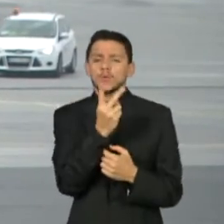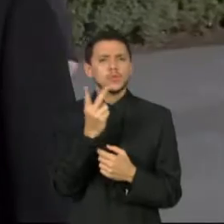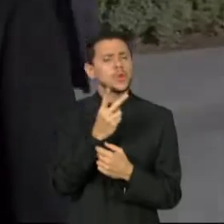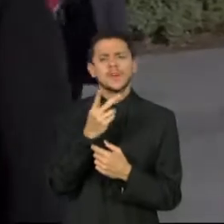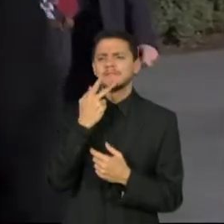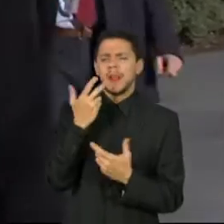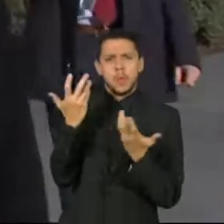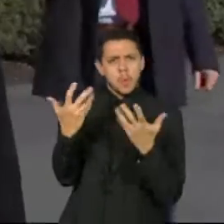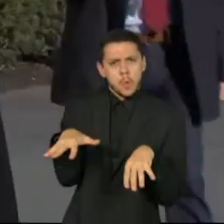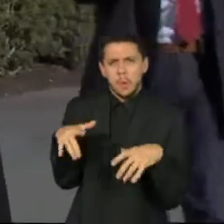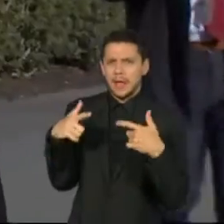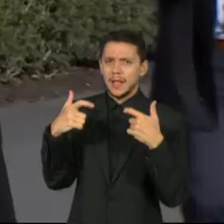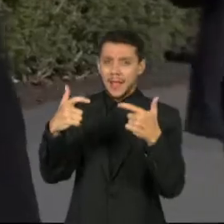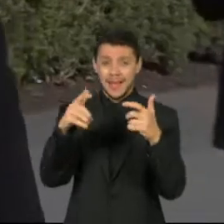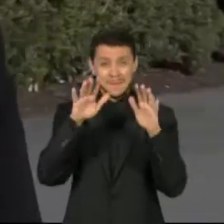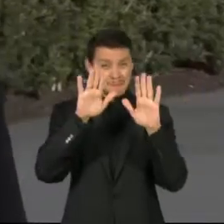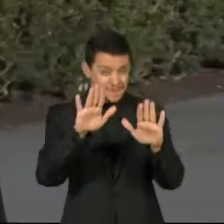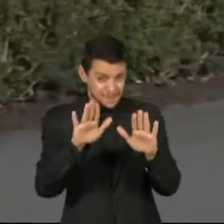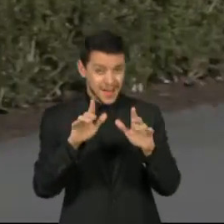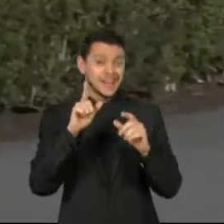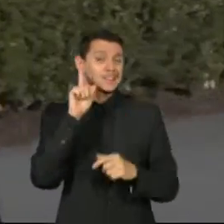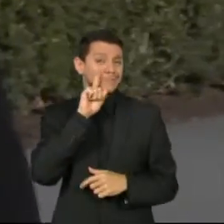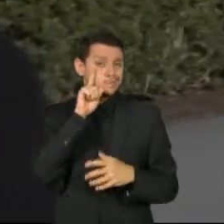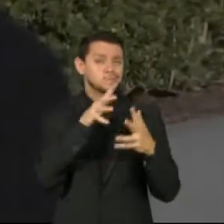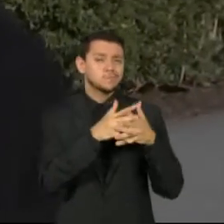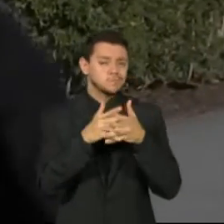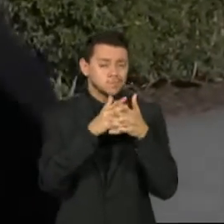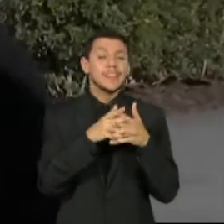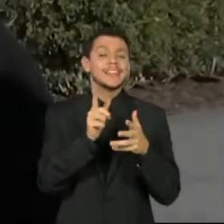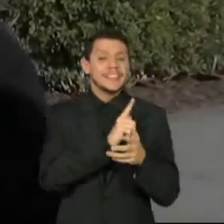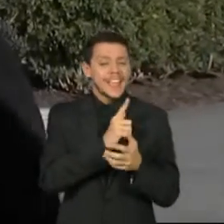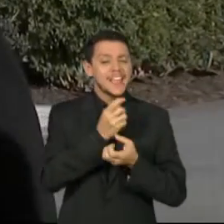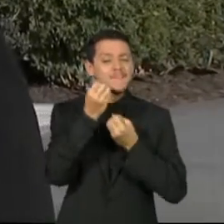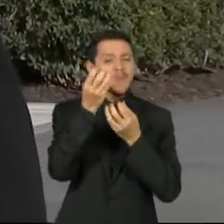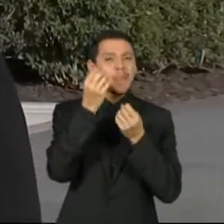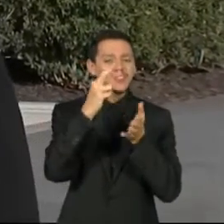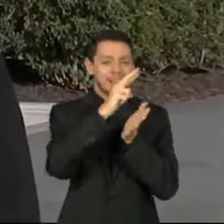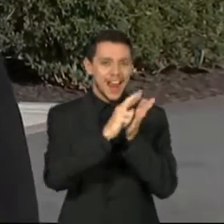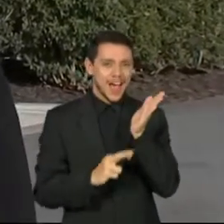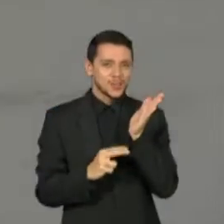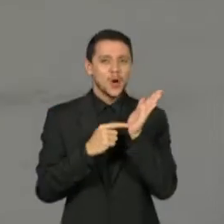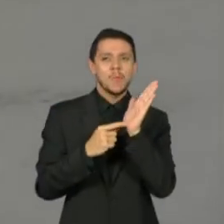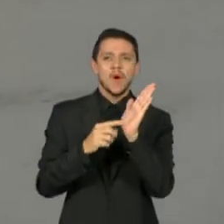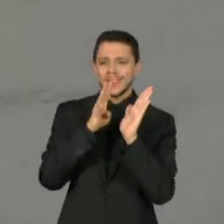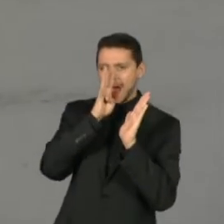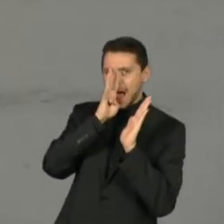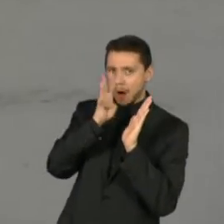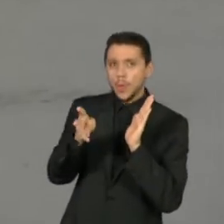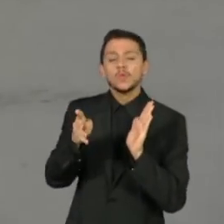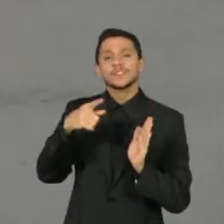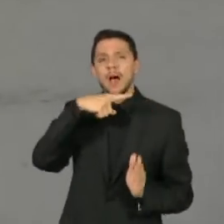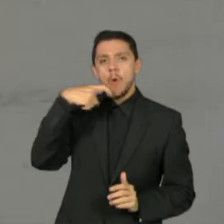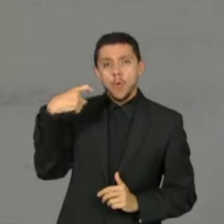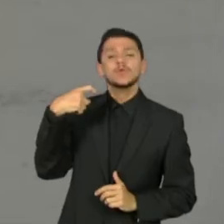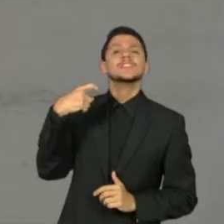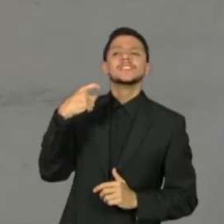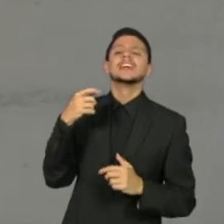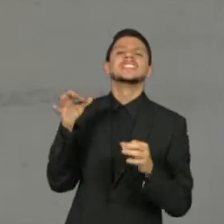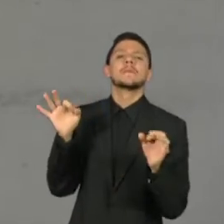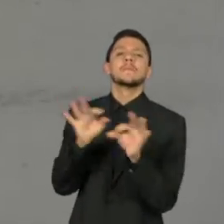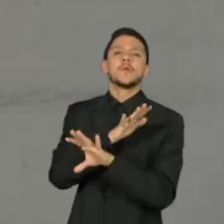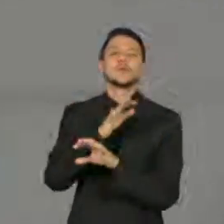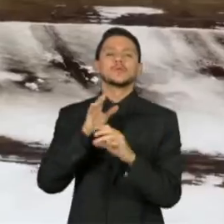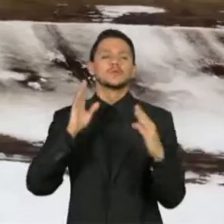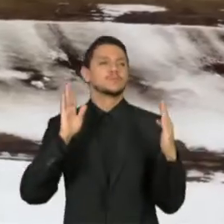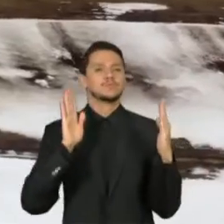guerra, mas os Estados Unidos vazam de propósito relatórios que acusam a Rússia de estar pronta para atacar a Ucrânia